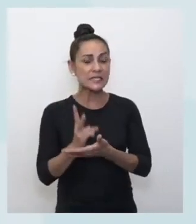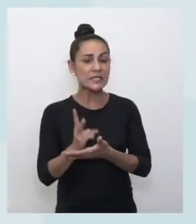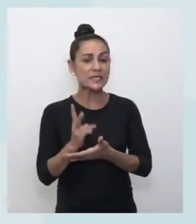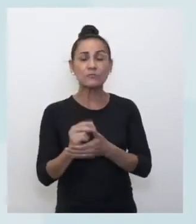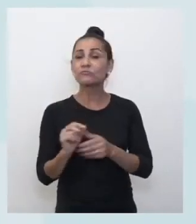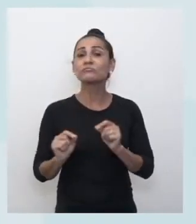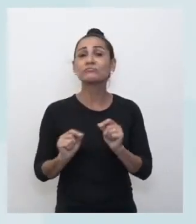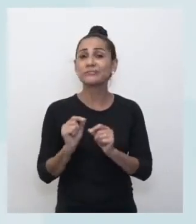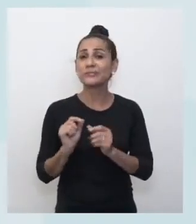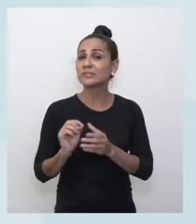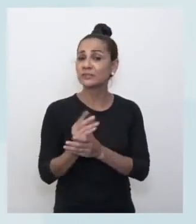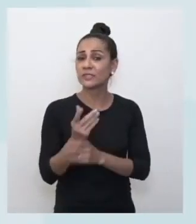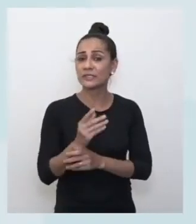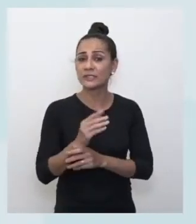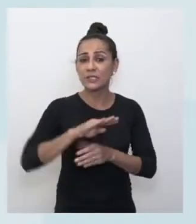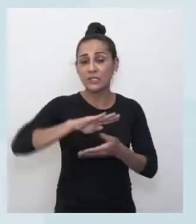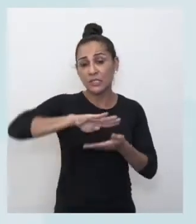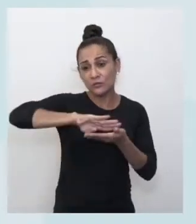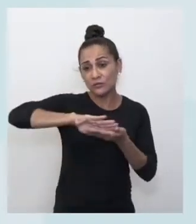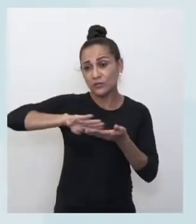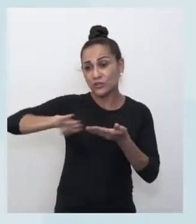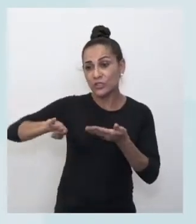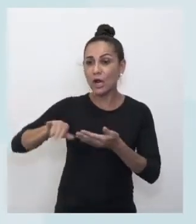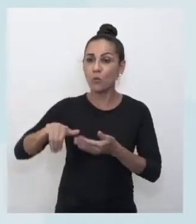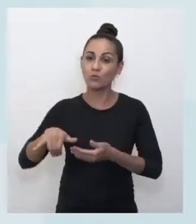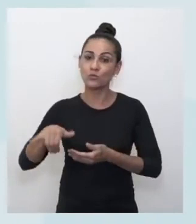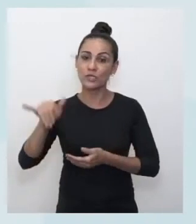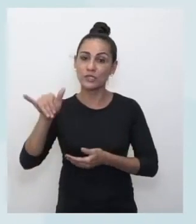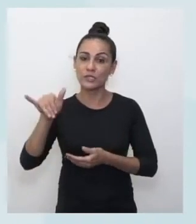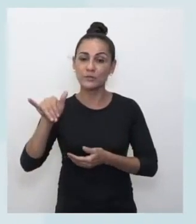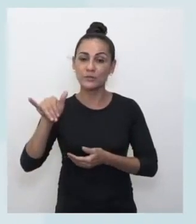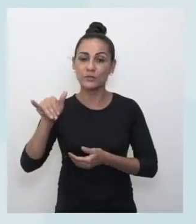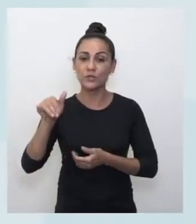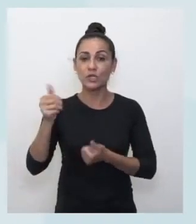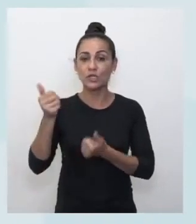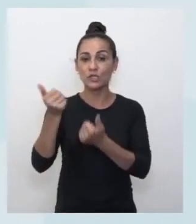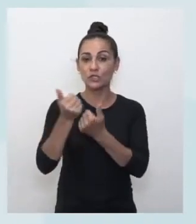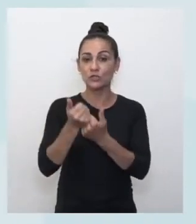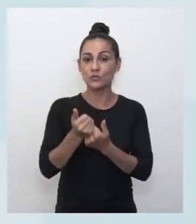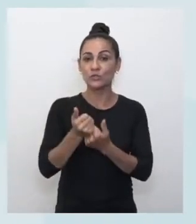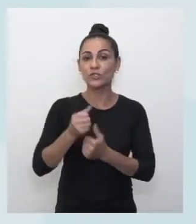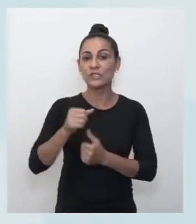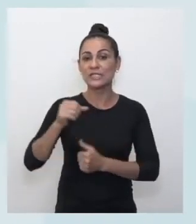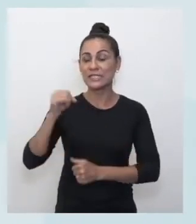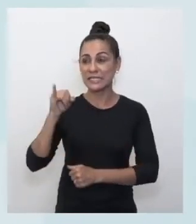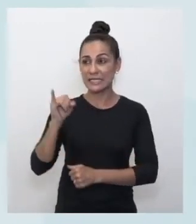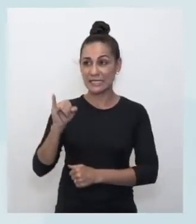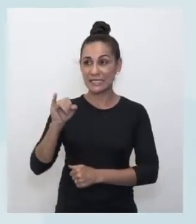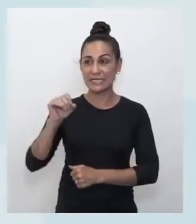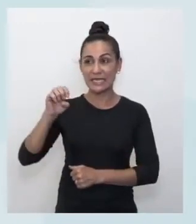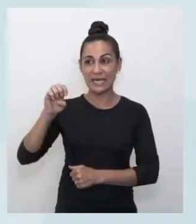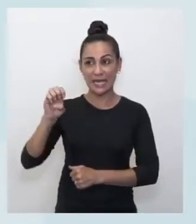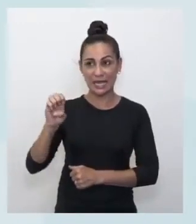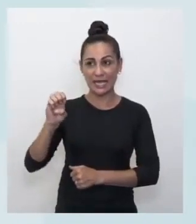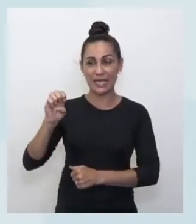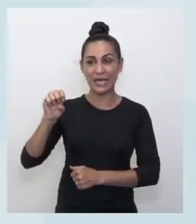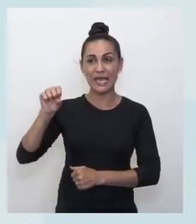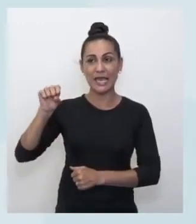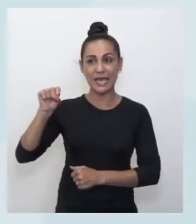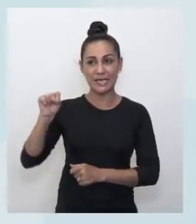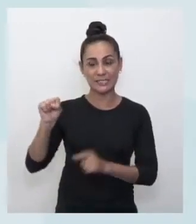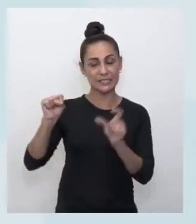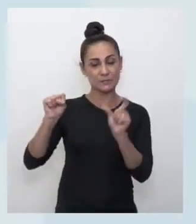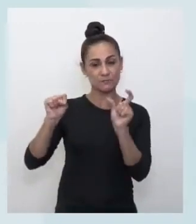acontecer? Eu tenho que tirar o Y e acrescentar I, E, S. Okay? Então, é assim que vai funcionar